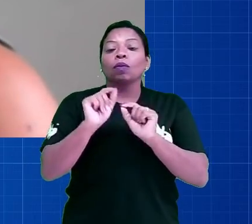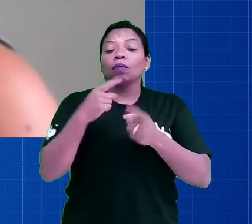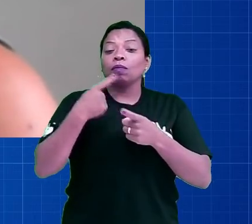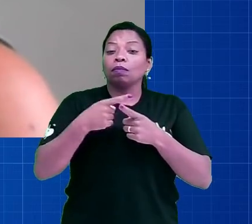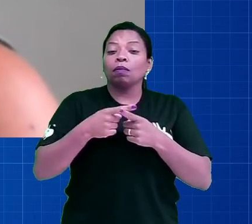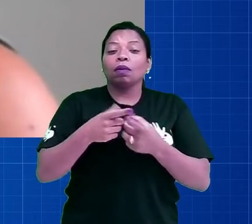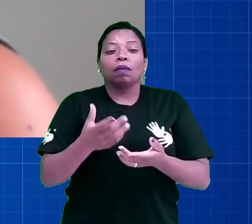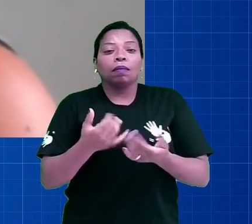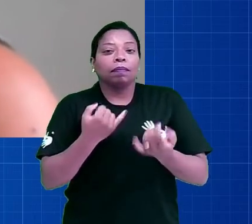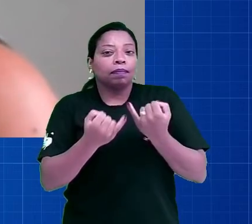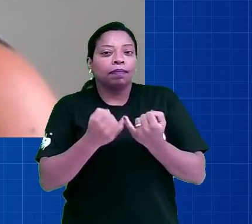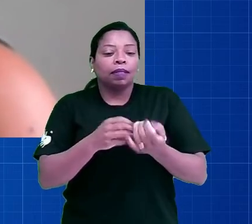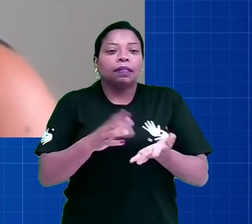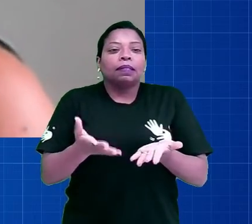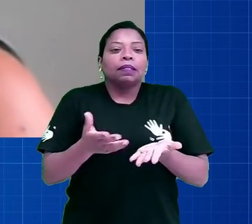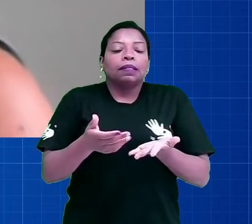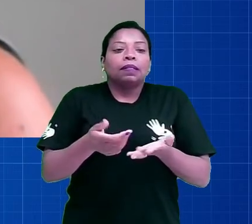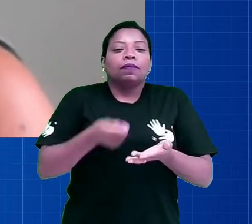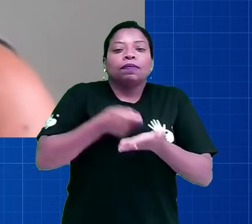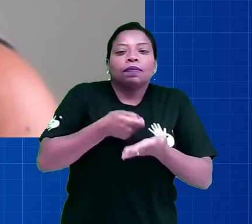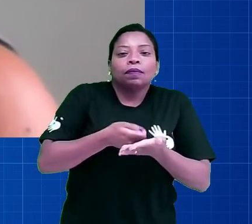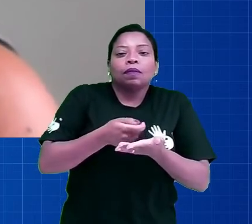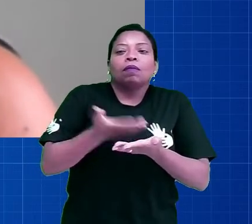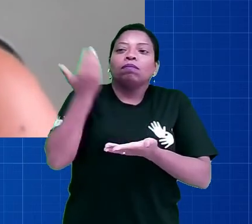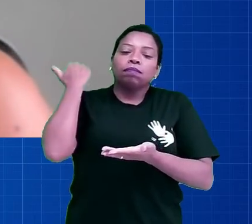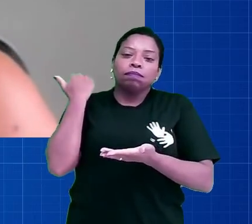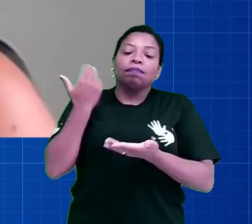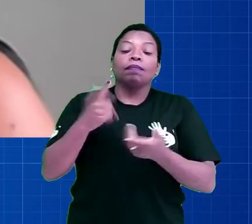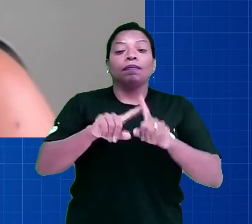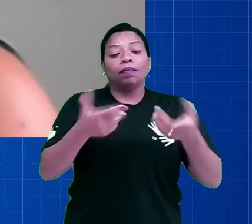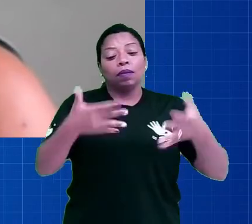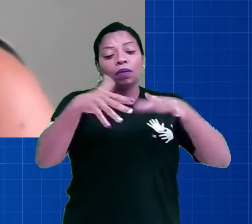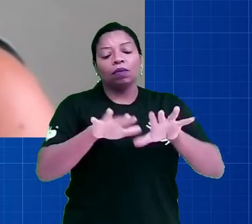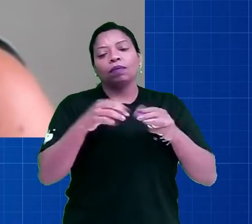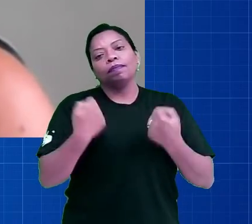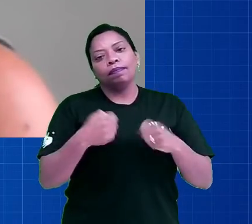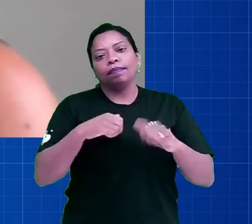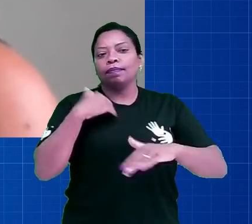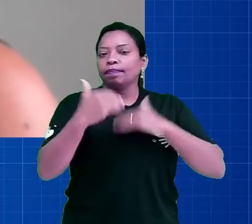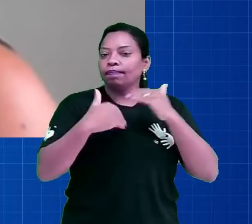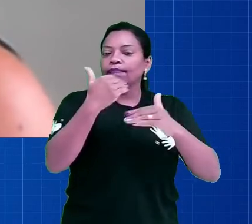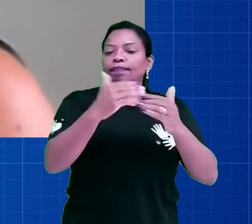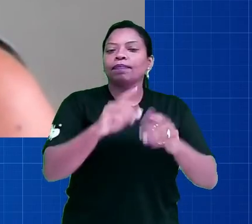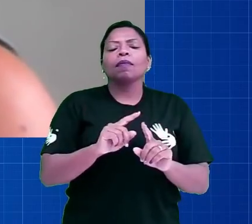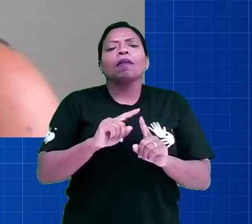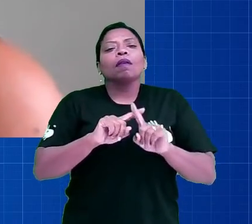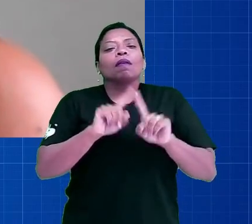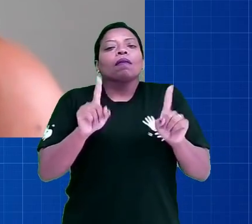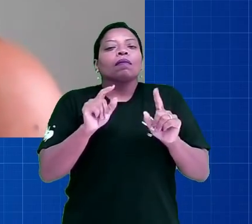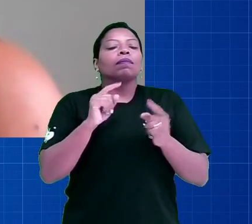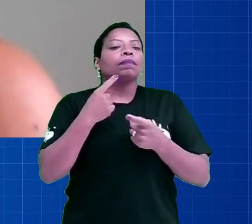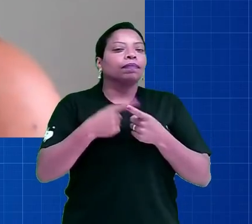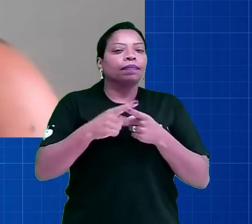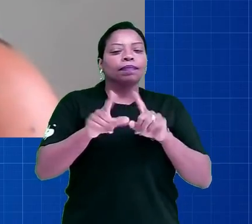algumas coisas, algumas visões que estão ainda enraizadas mesmo nesse processo de inclusão. Então, só retomando ali na